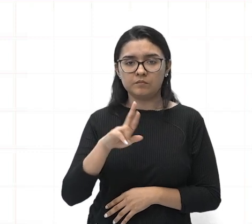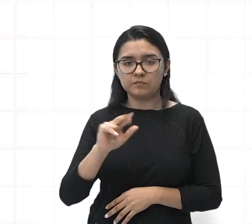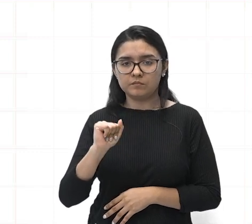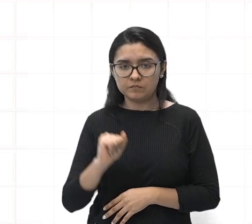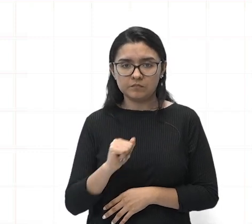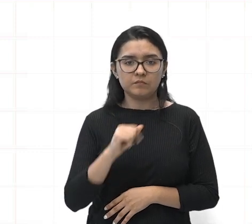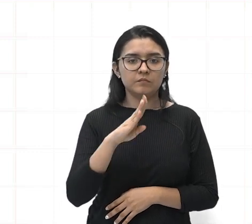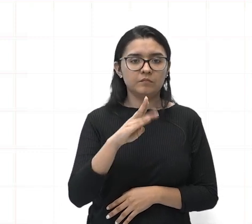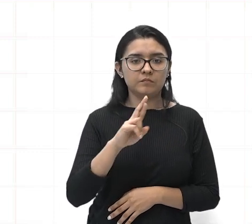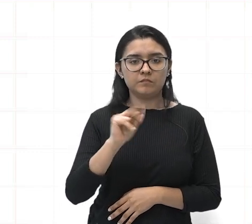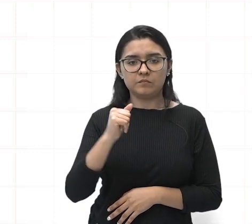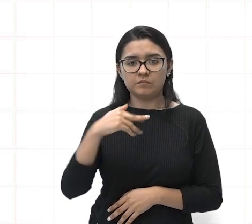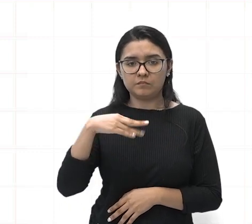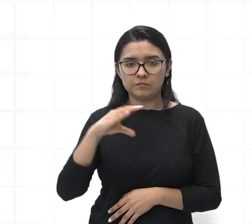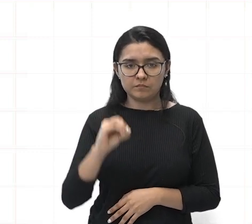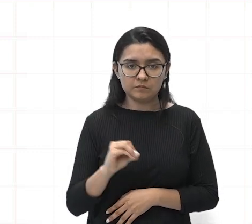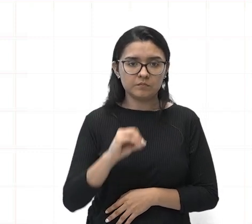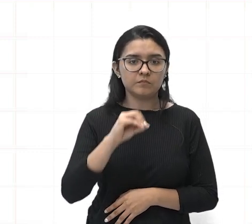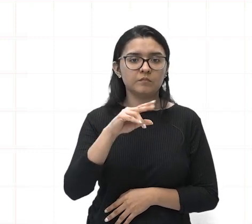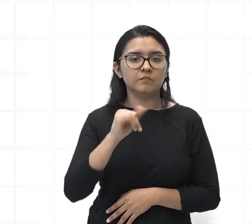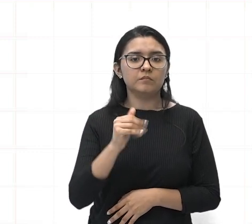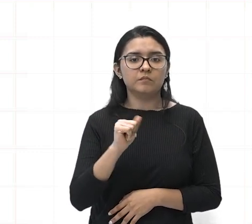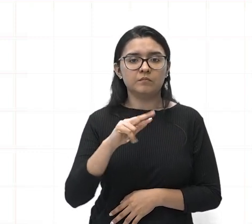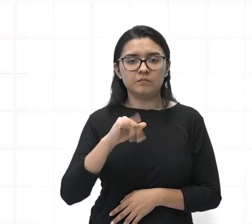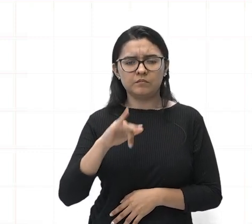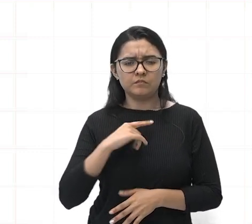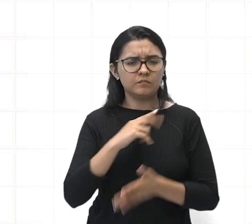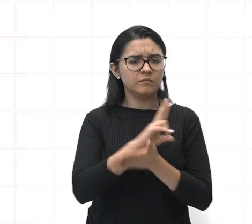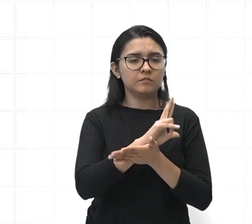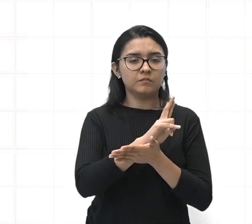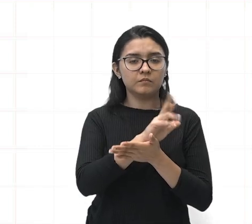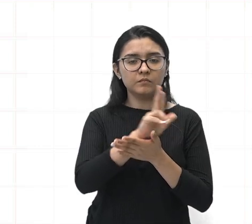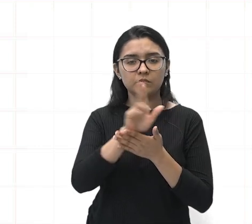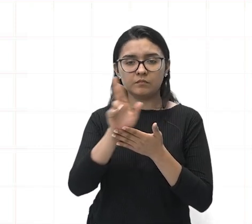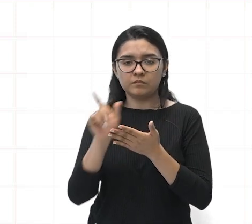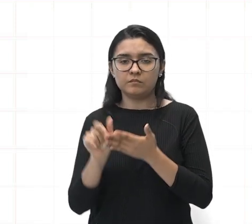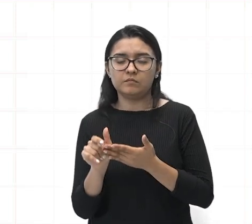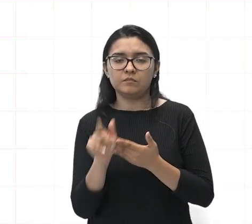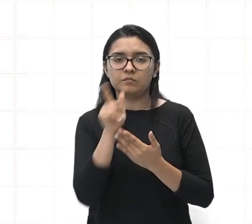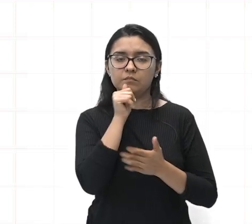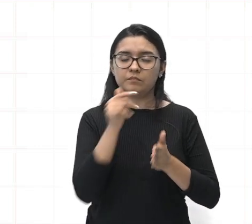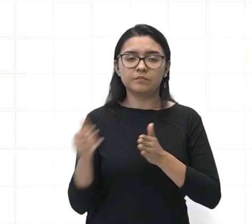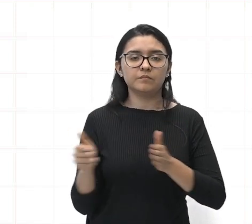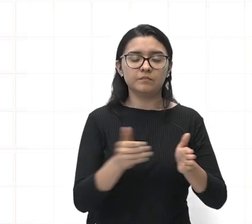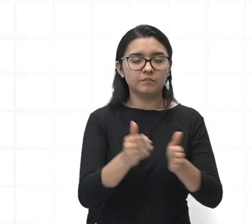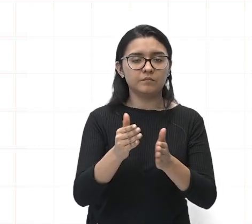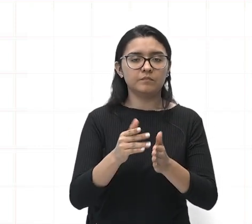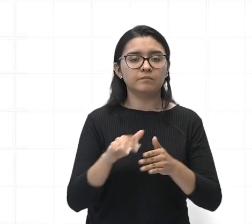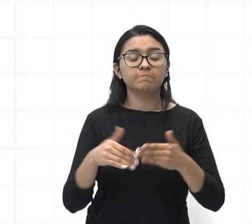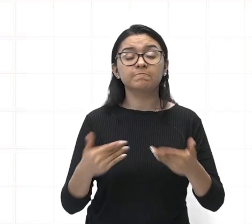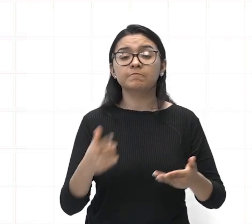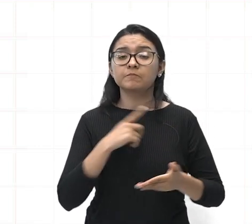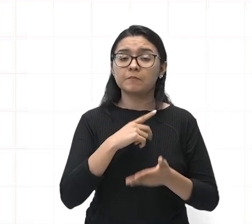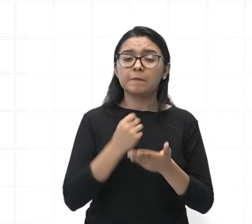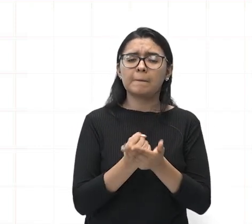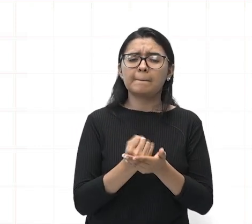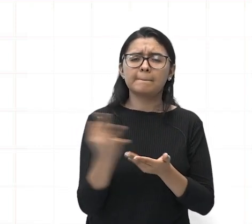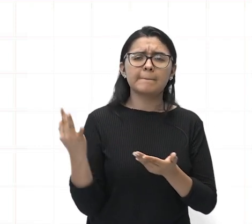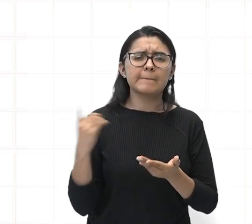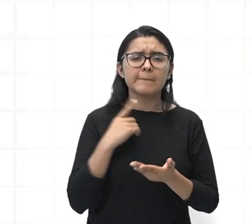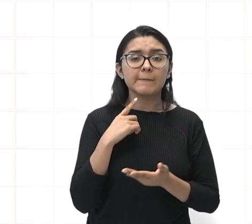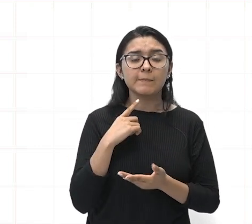Rio Trombeta, o Rio Jari, entre outros rios aí. Então, a bacia amazônica, ela tem mais